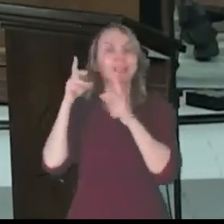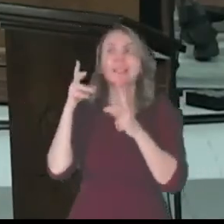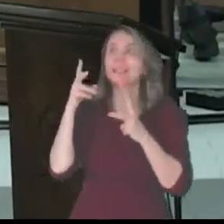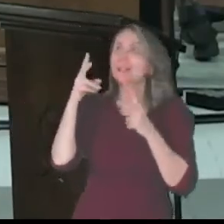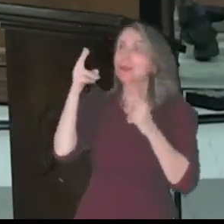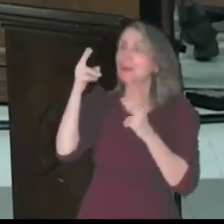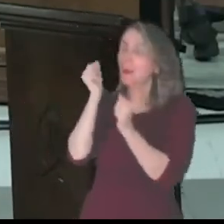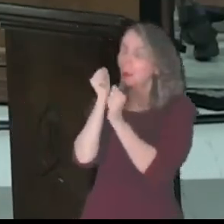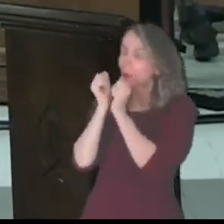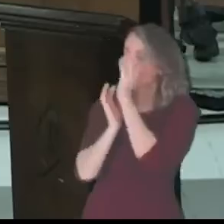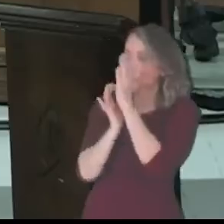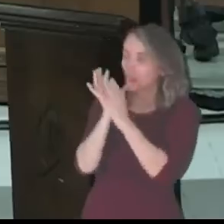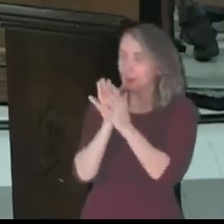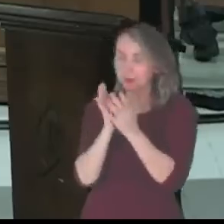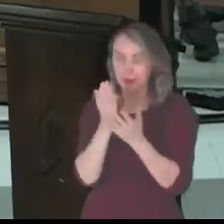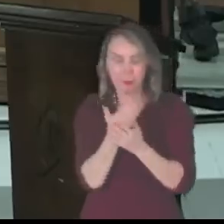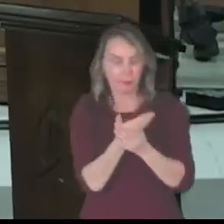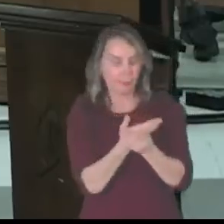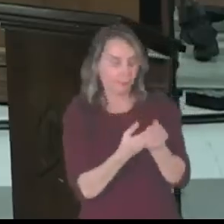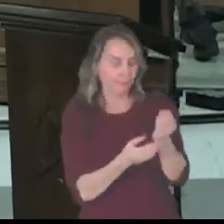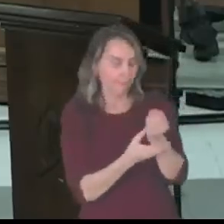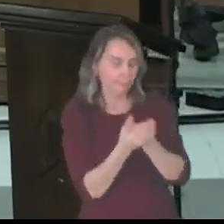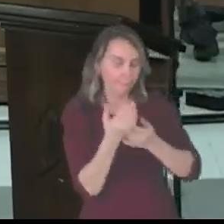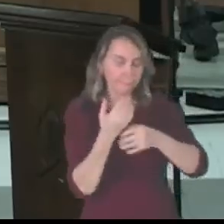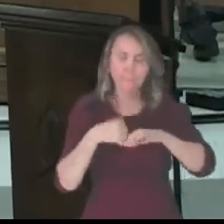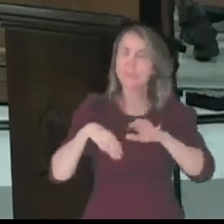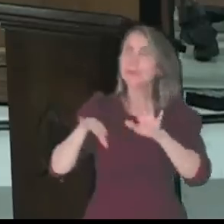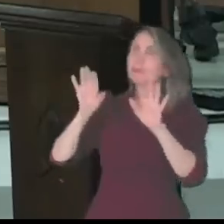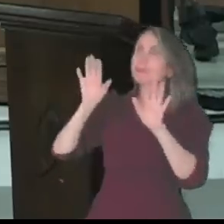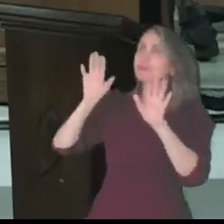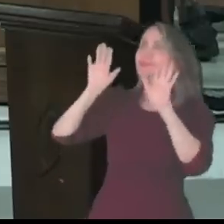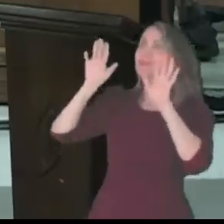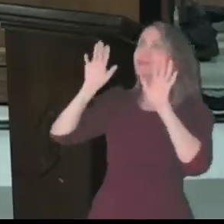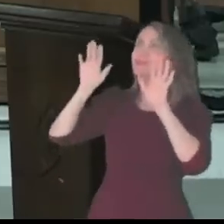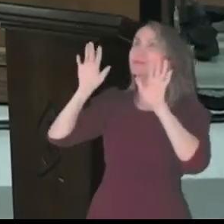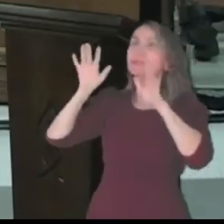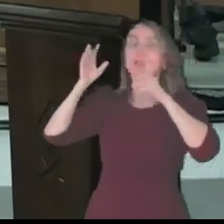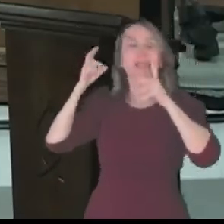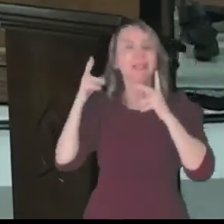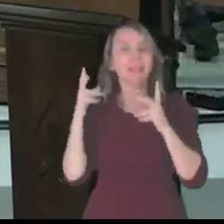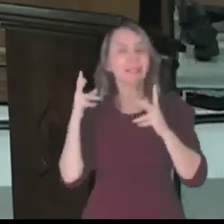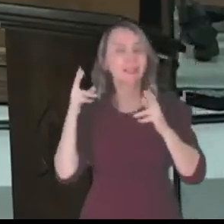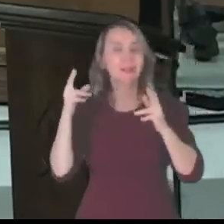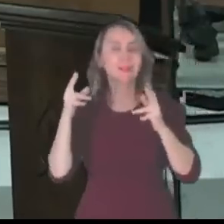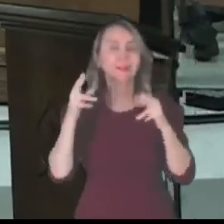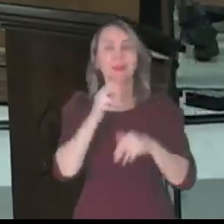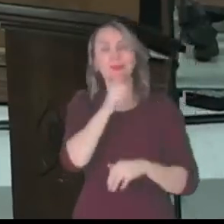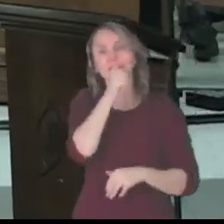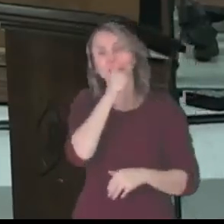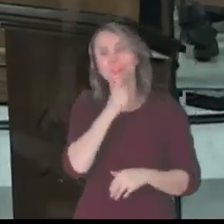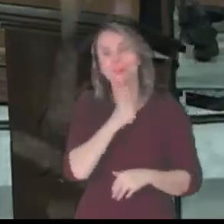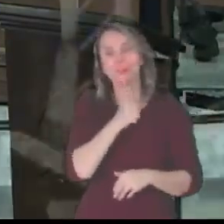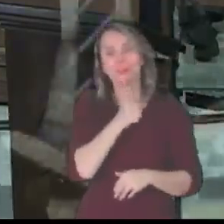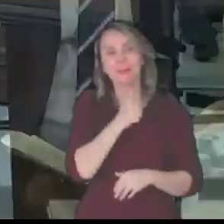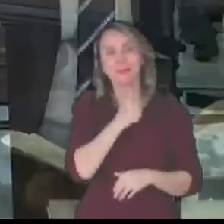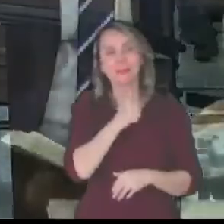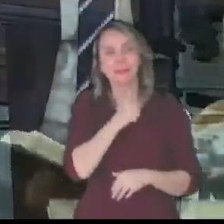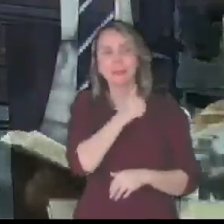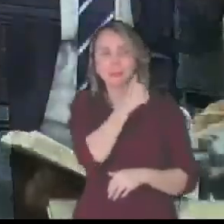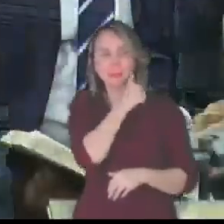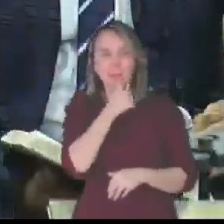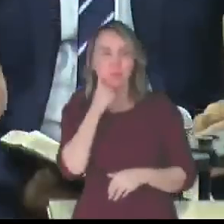o levantadas minhas mãos como sacrifício da tarde olha que coisa linda